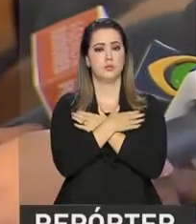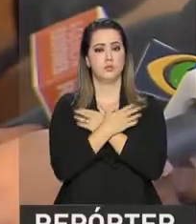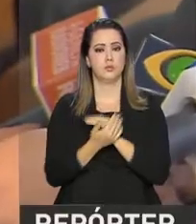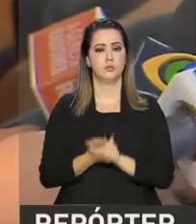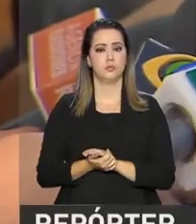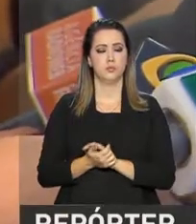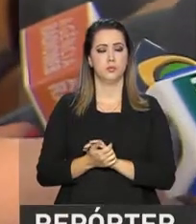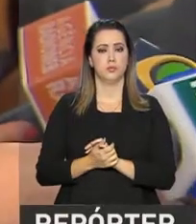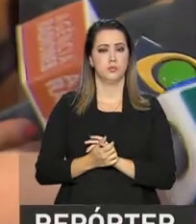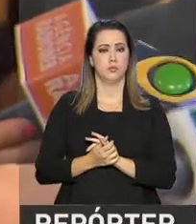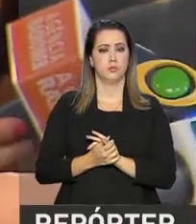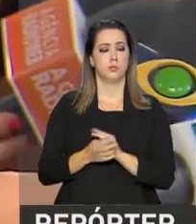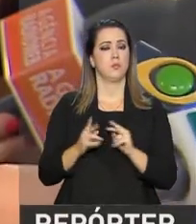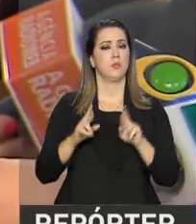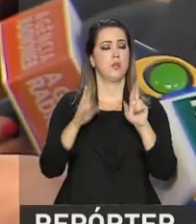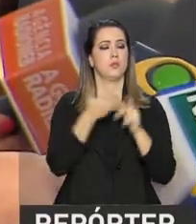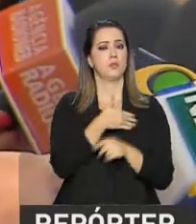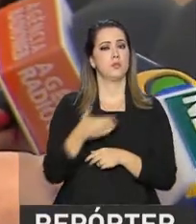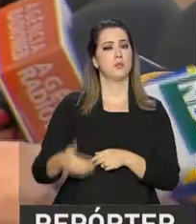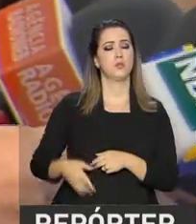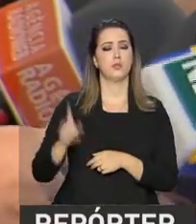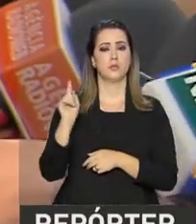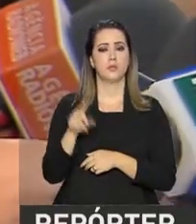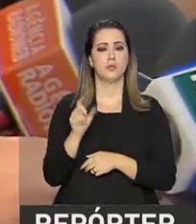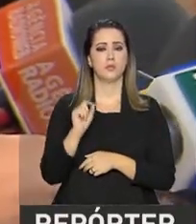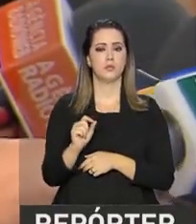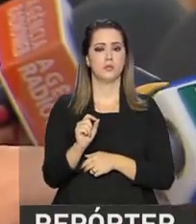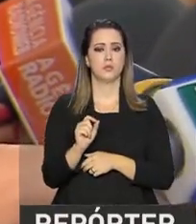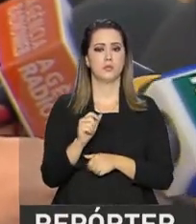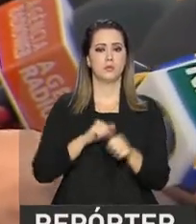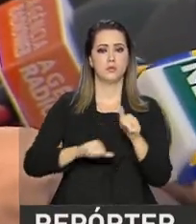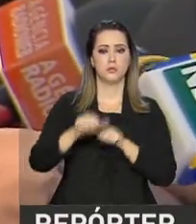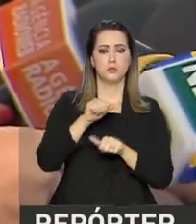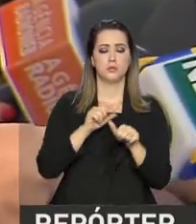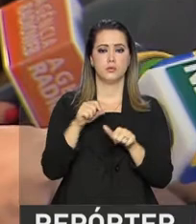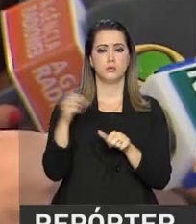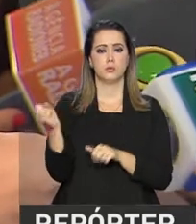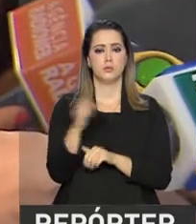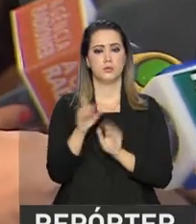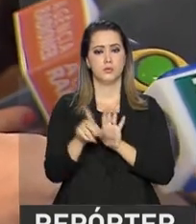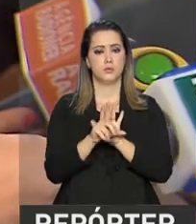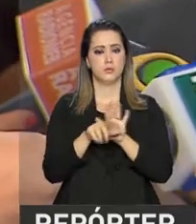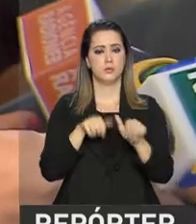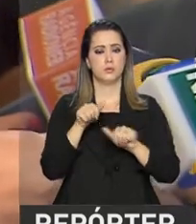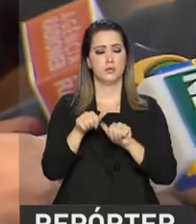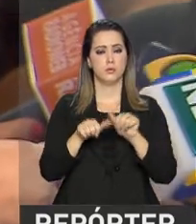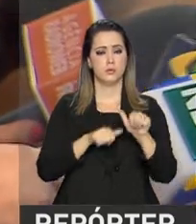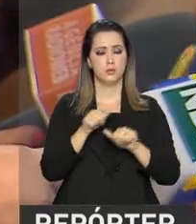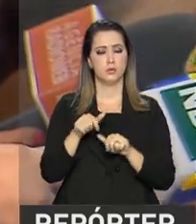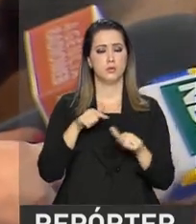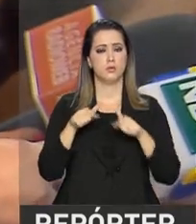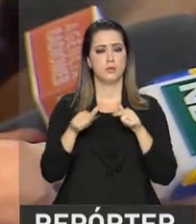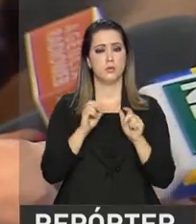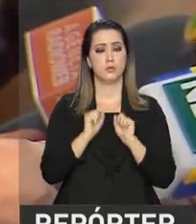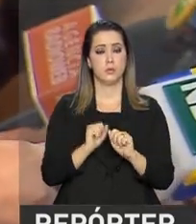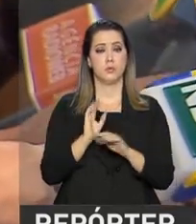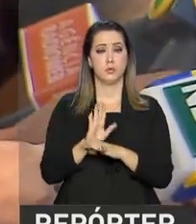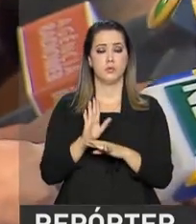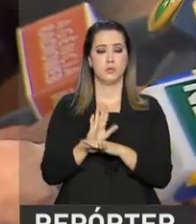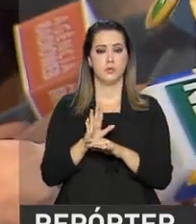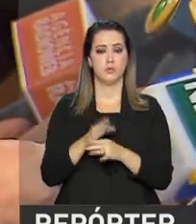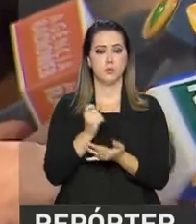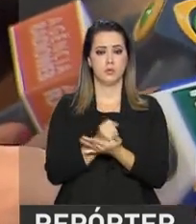A expectativa de governo é que a flexibilização das normas trabalhistas favorecerão o